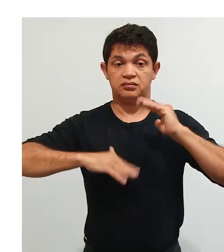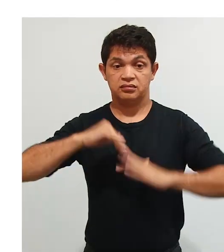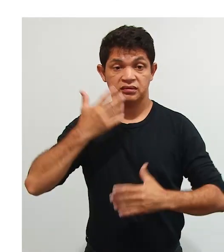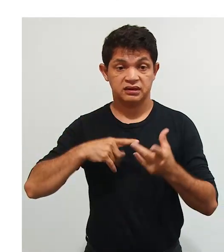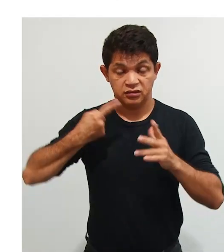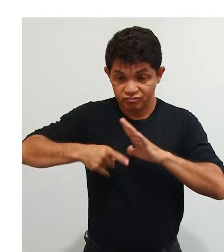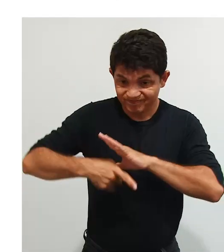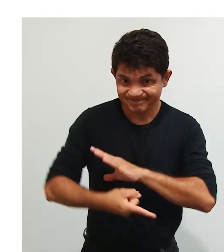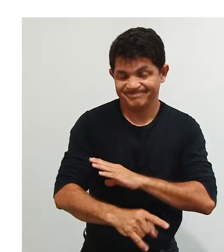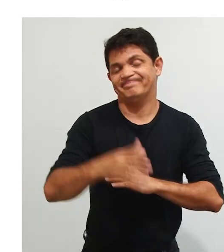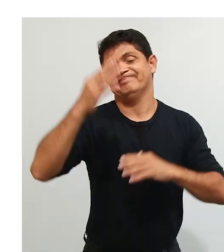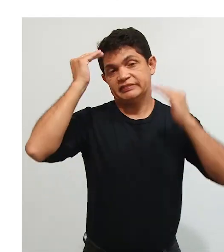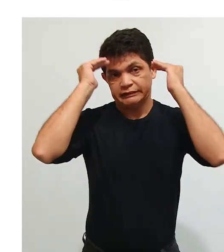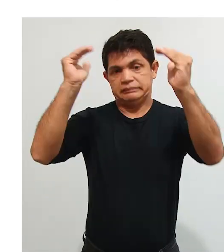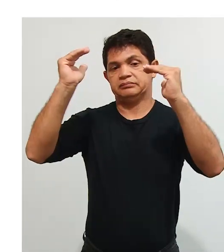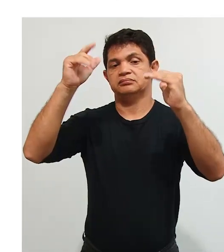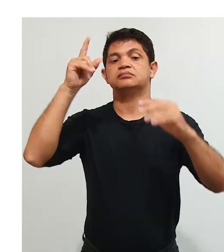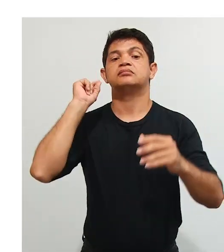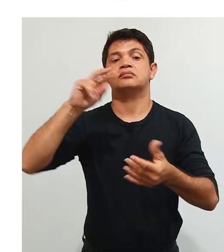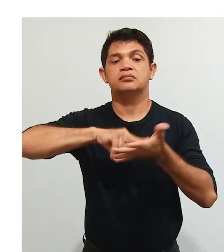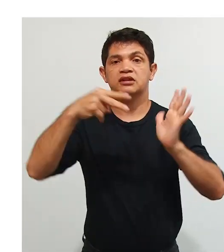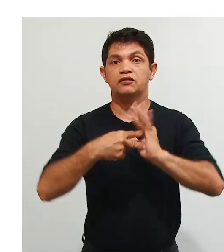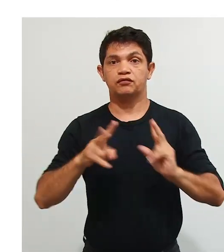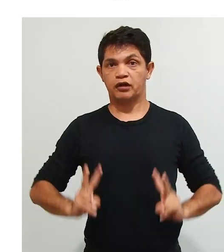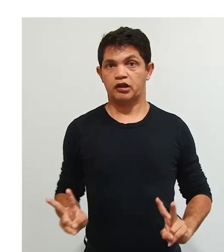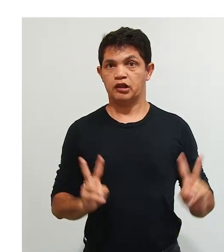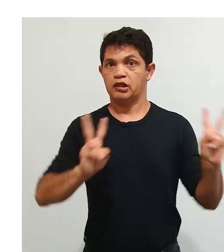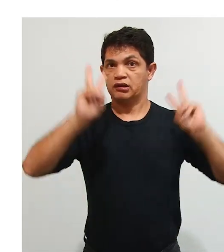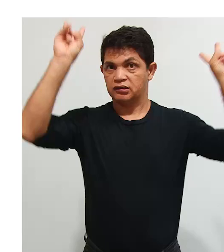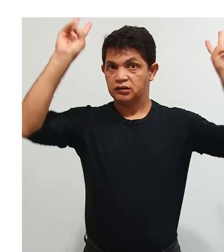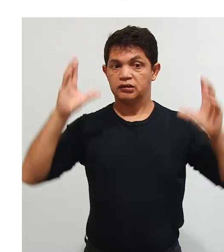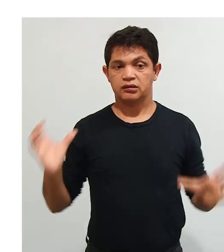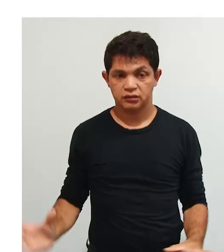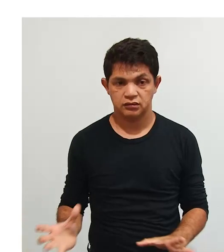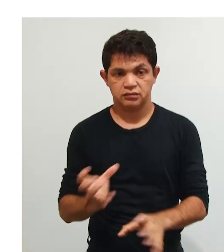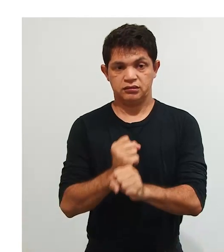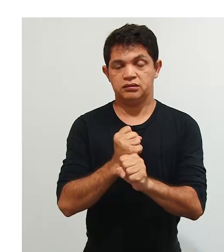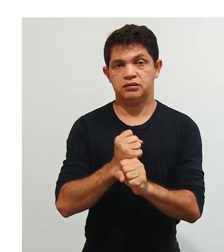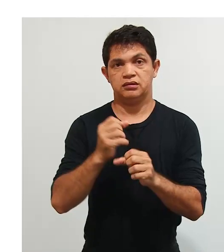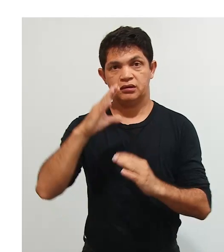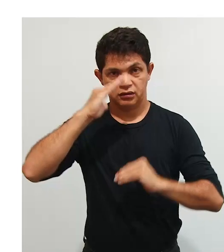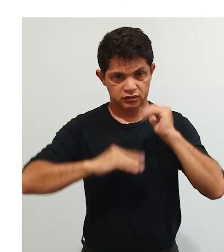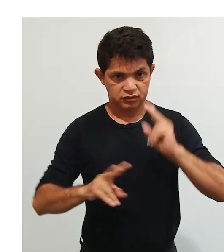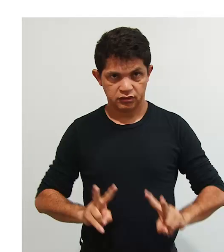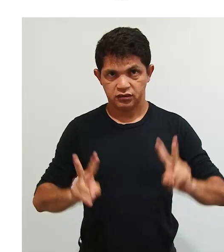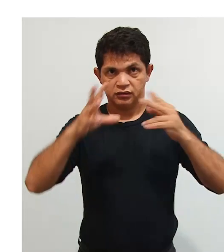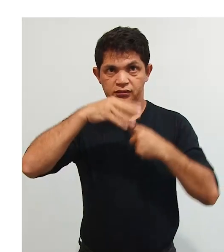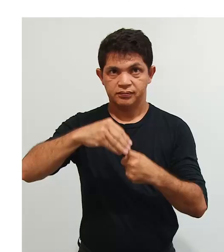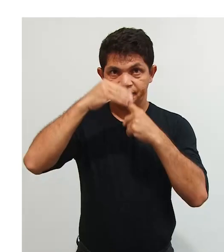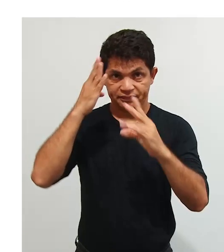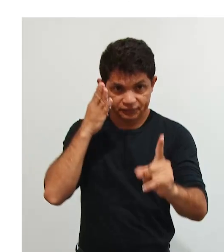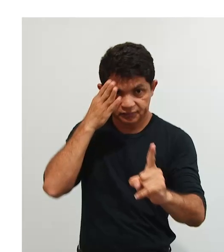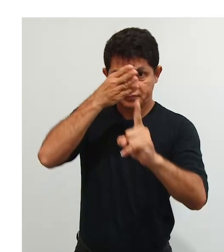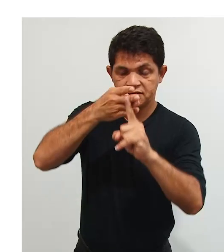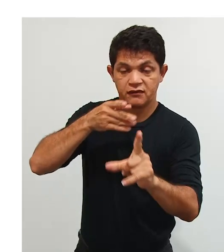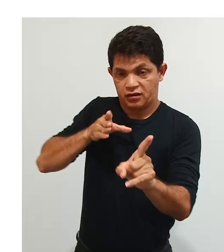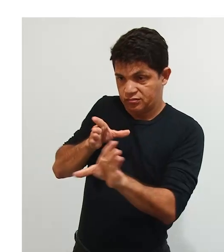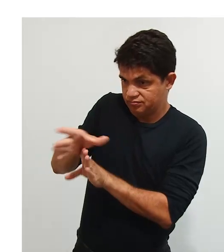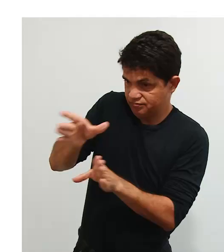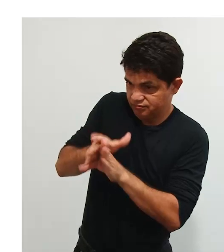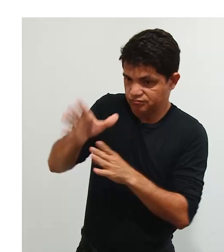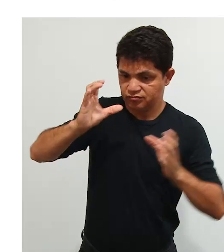a ética é fundamental. Então, é o conjunto de valores, de princípios que